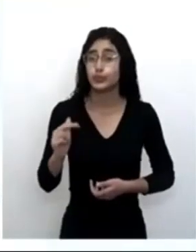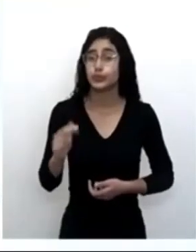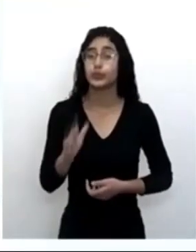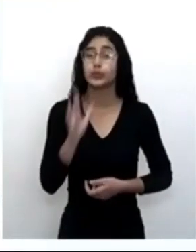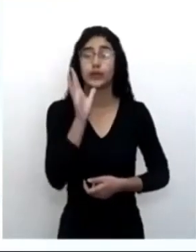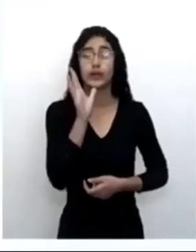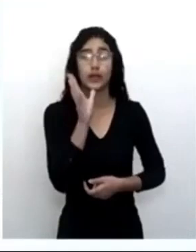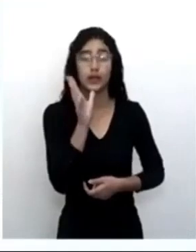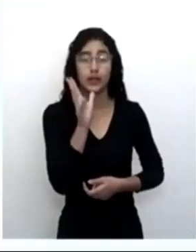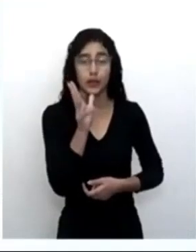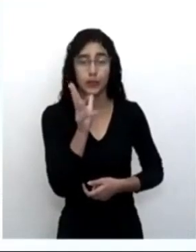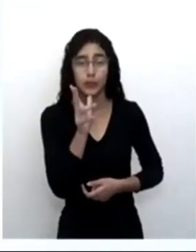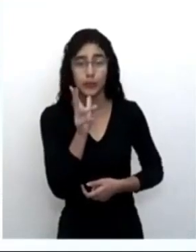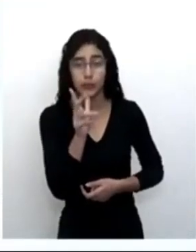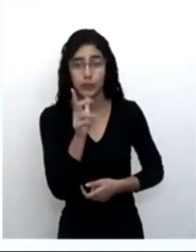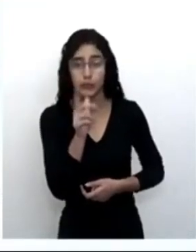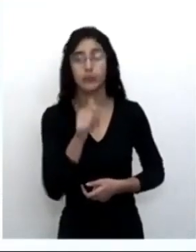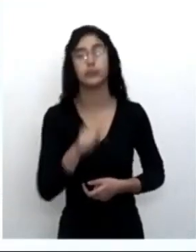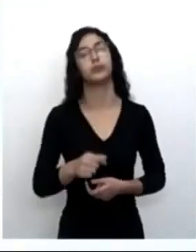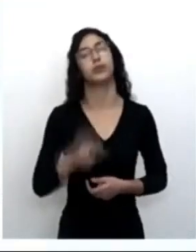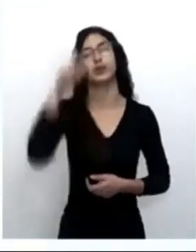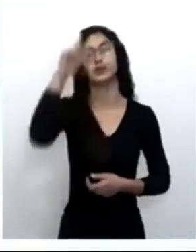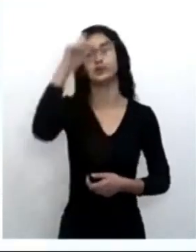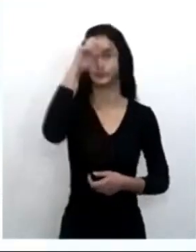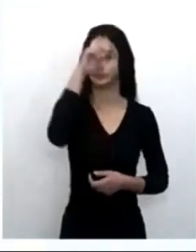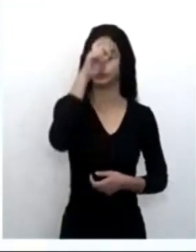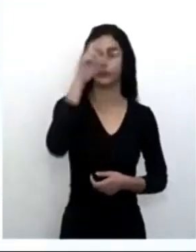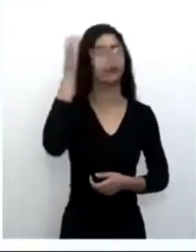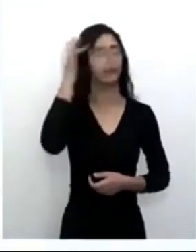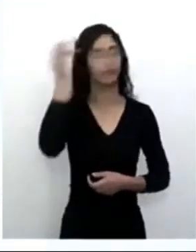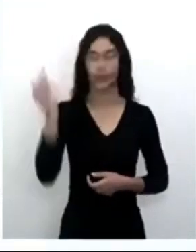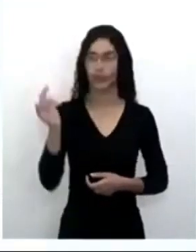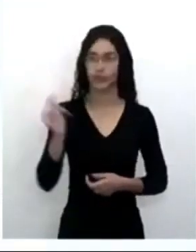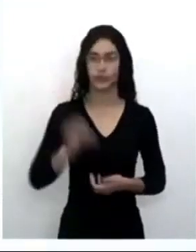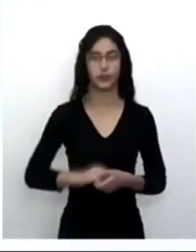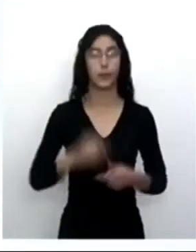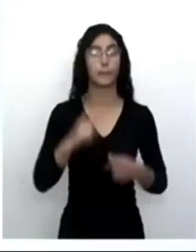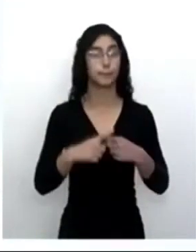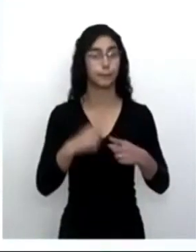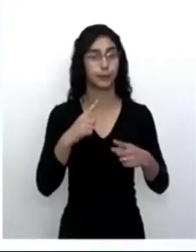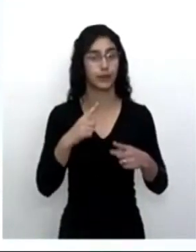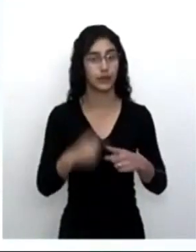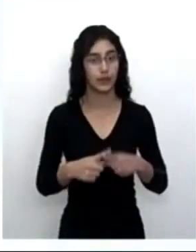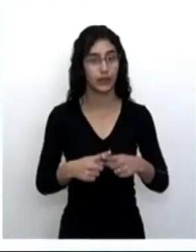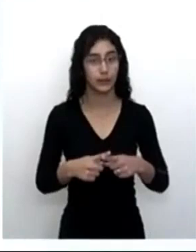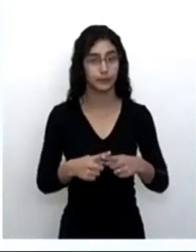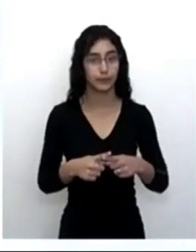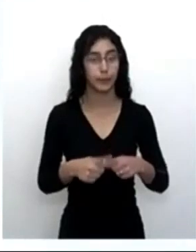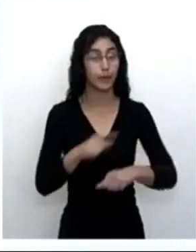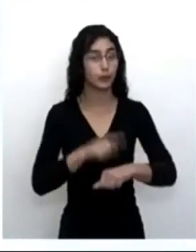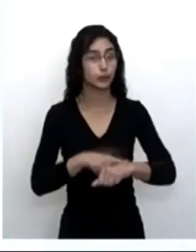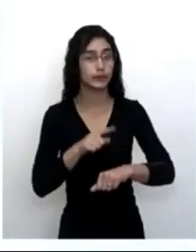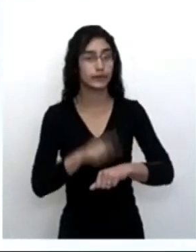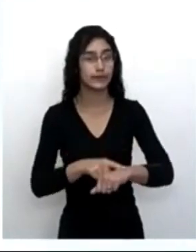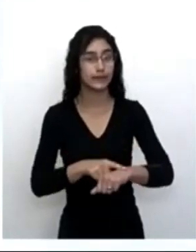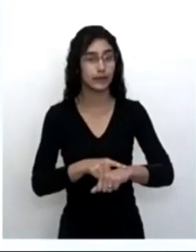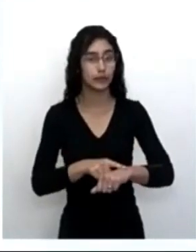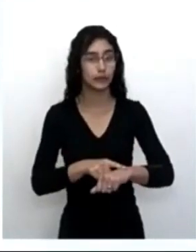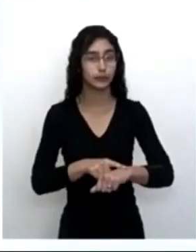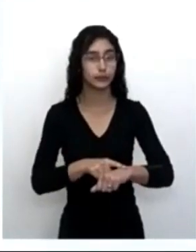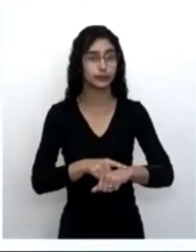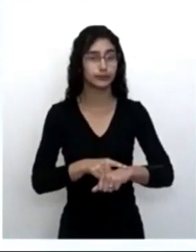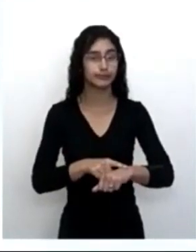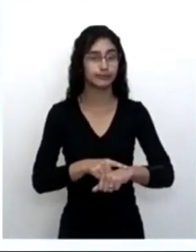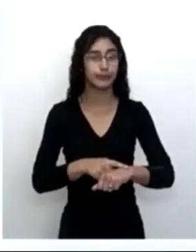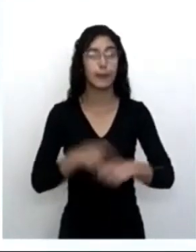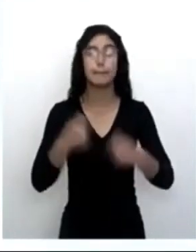tempo é fator de seleção então é extremamente importante né você ter esse domínio aí o que acontece você